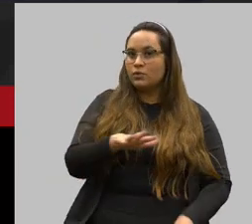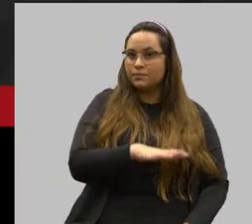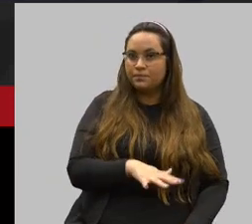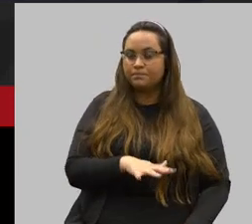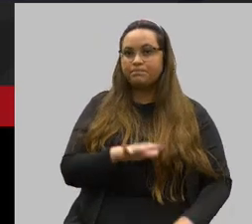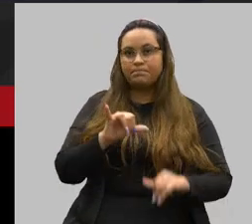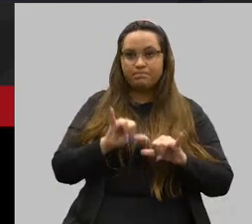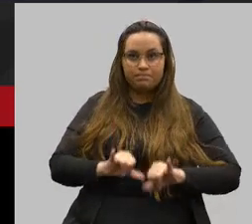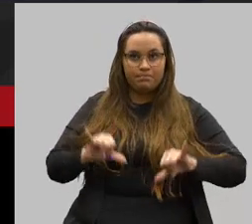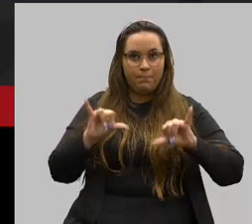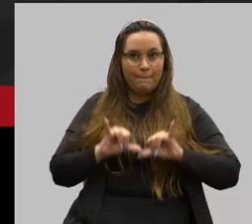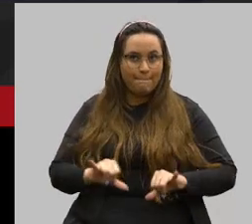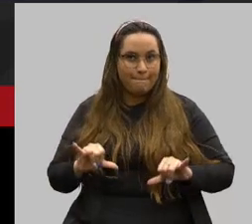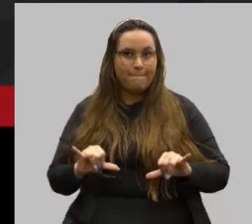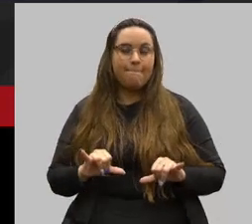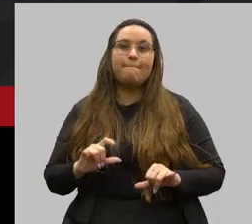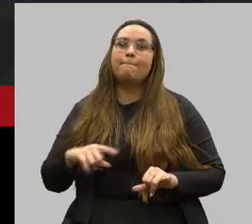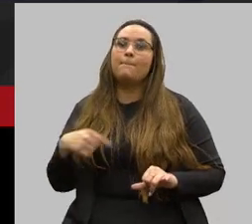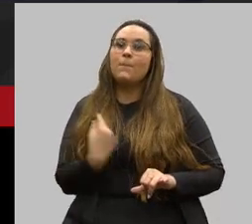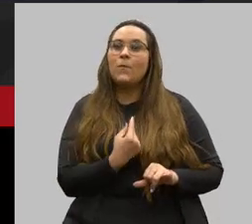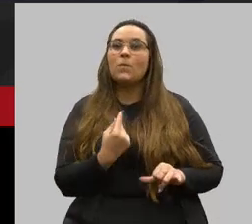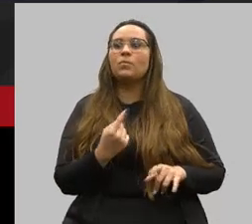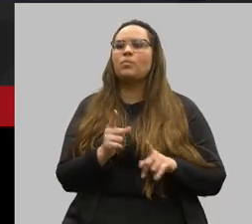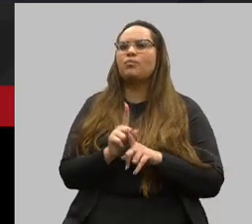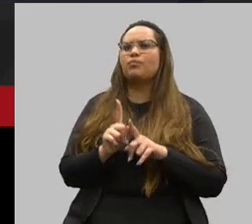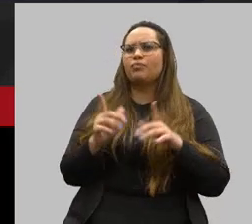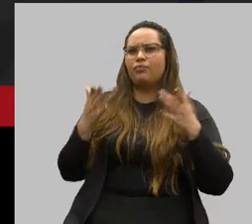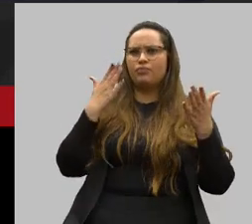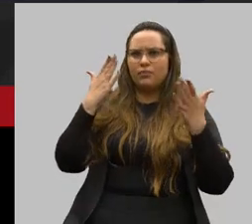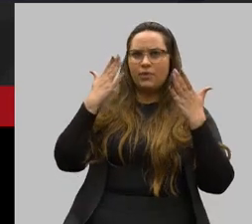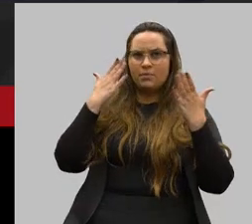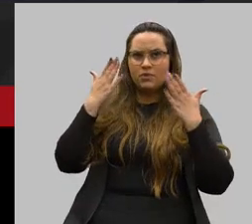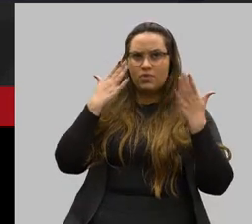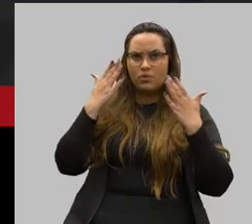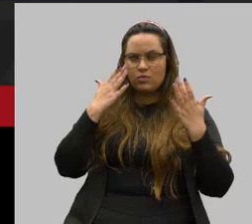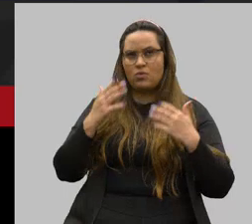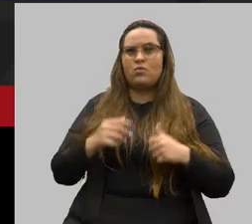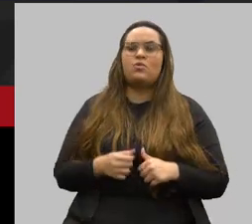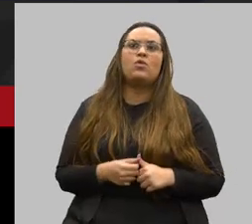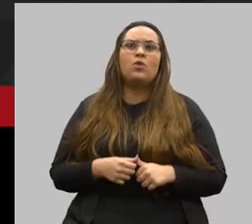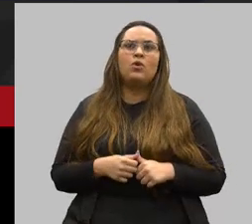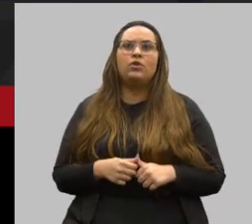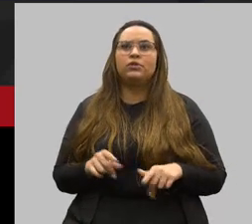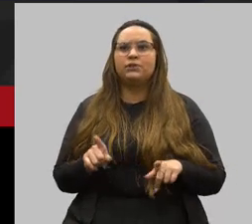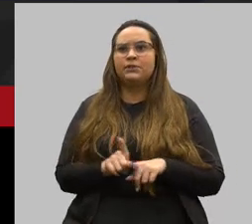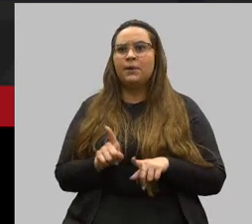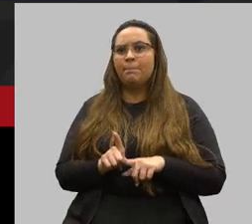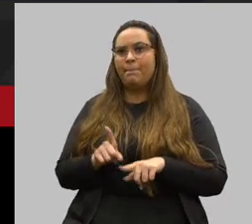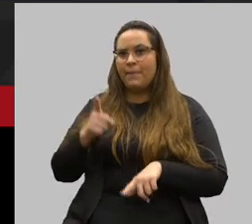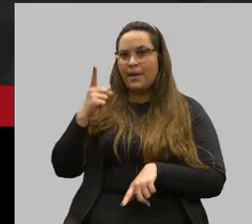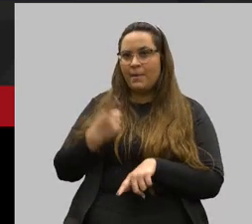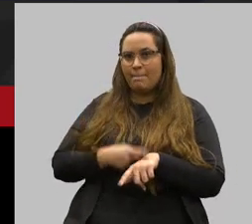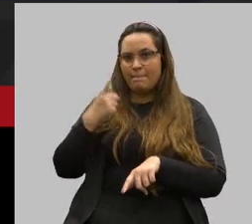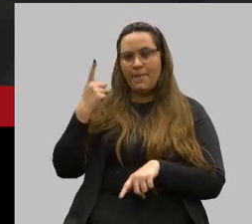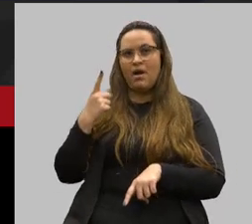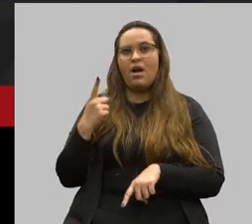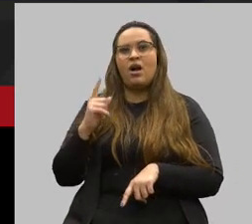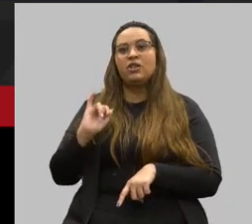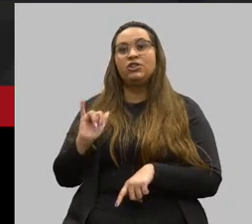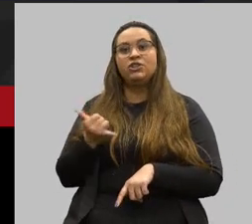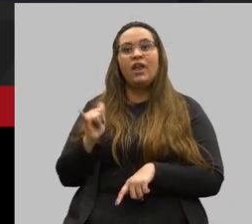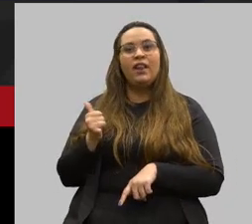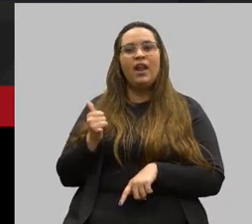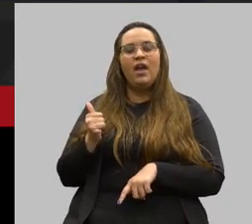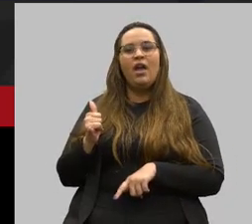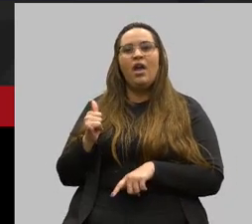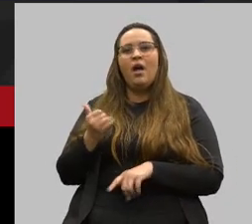divulgação tanto do nosso plantão psicológico e como também né de Marcos mensais do Janeiro Branco né dos